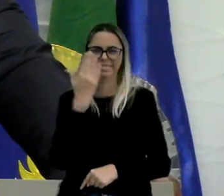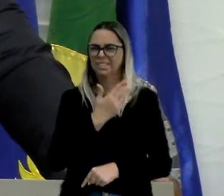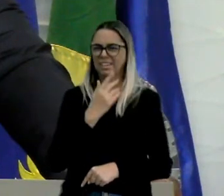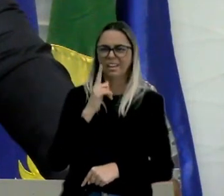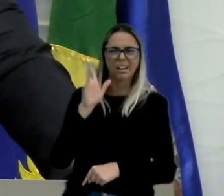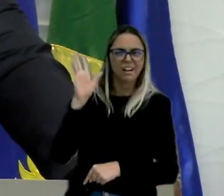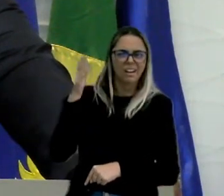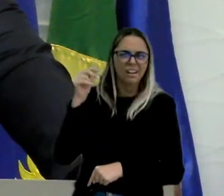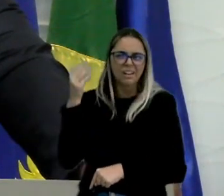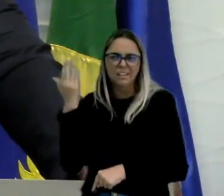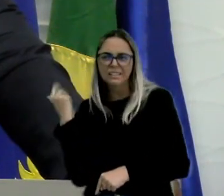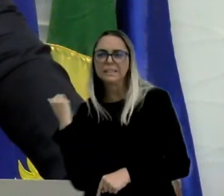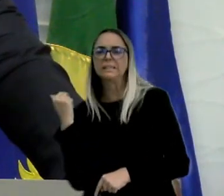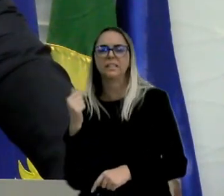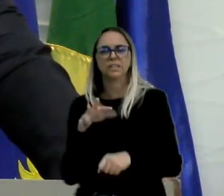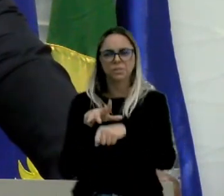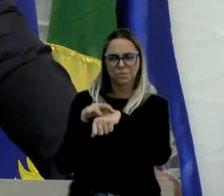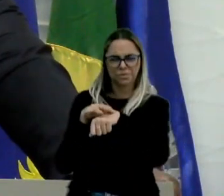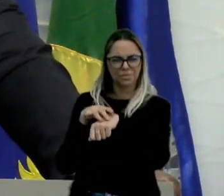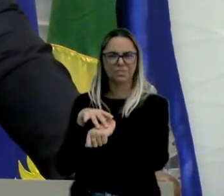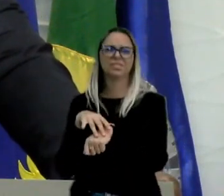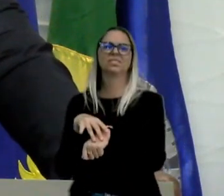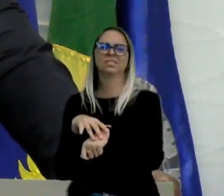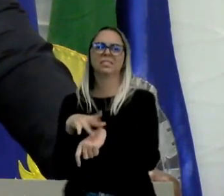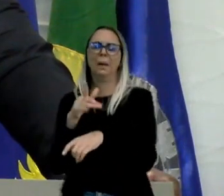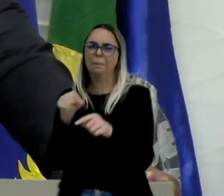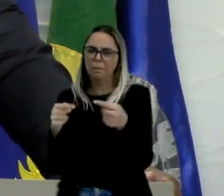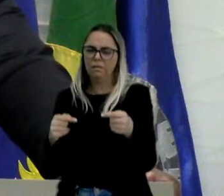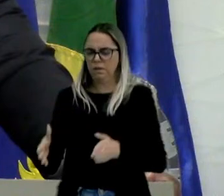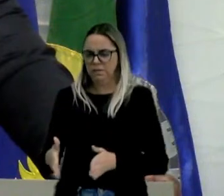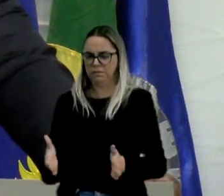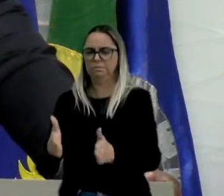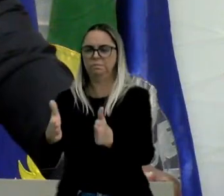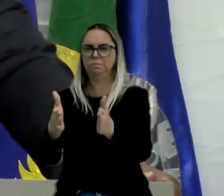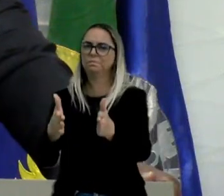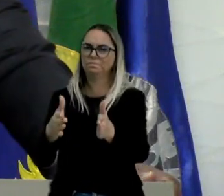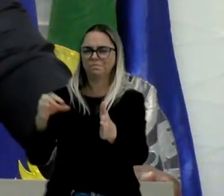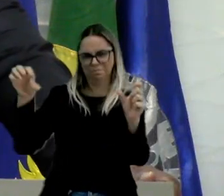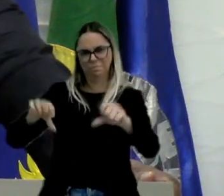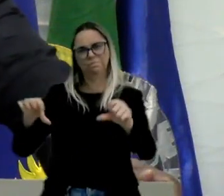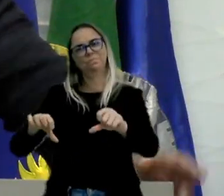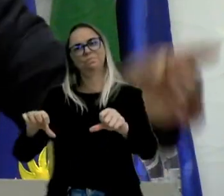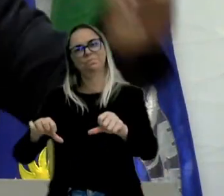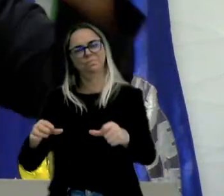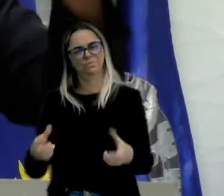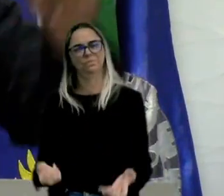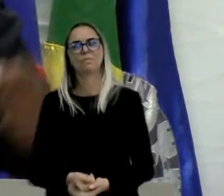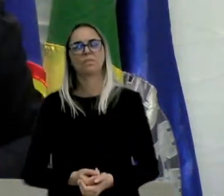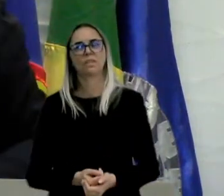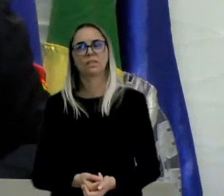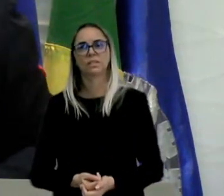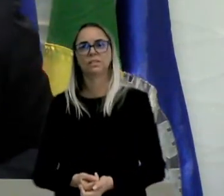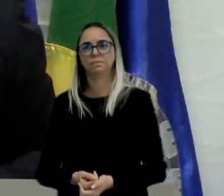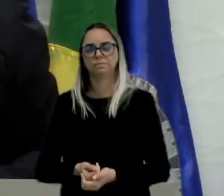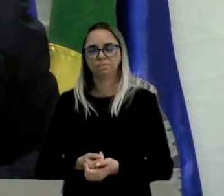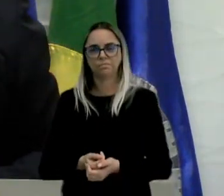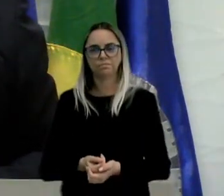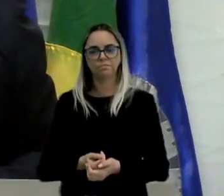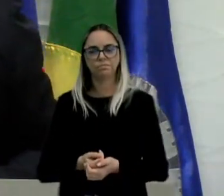agora a estrada péssima péssima não era nada demais